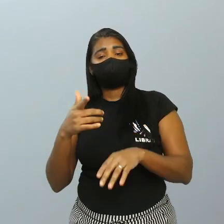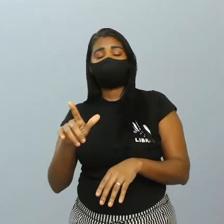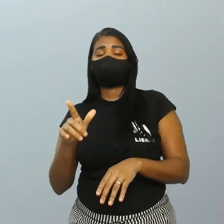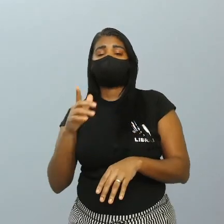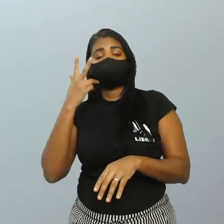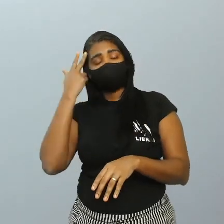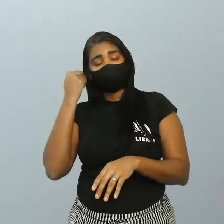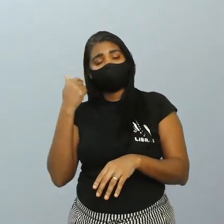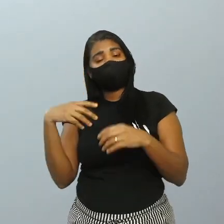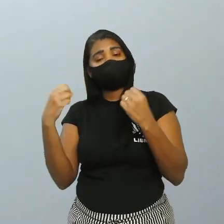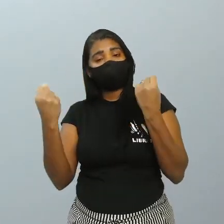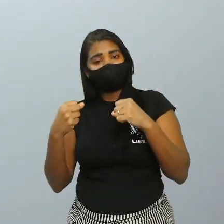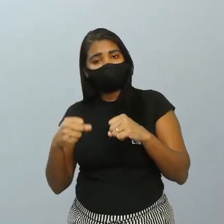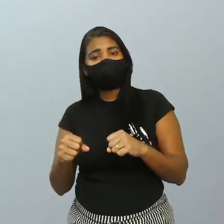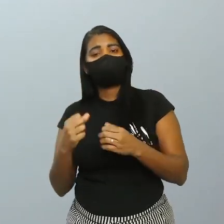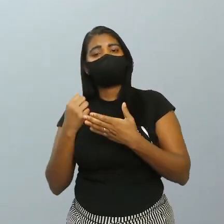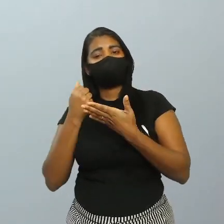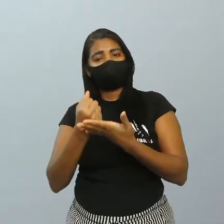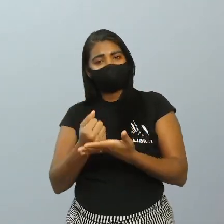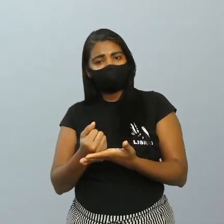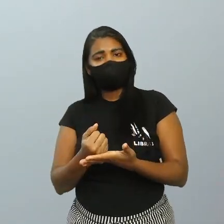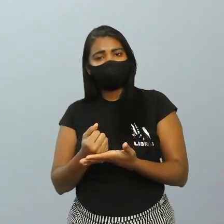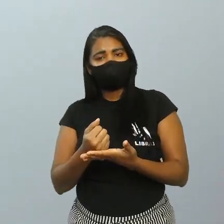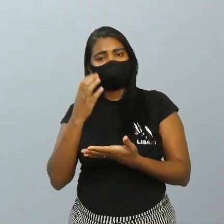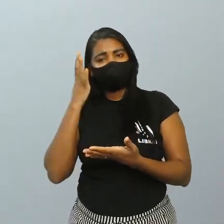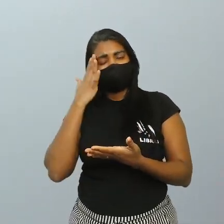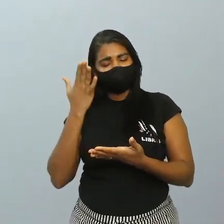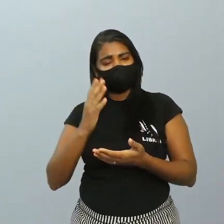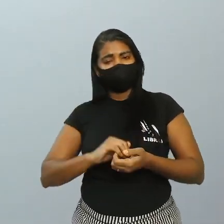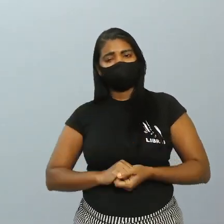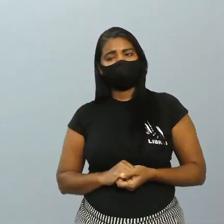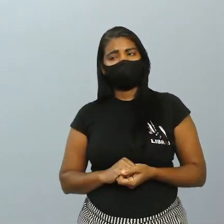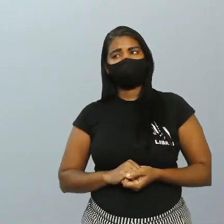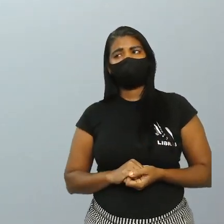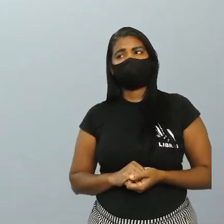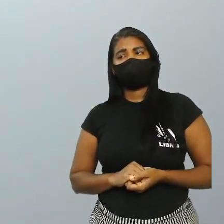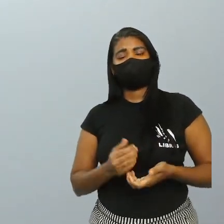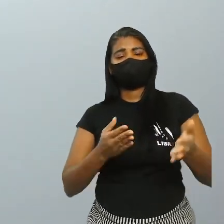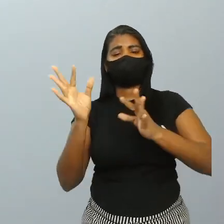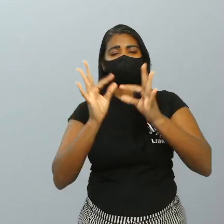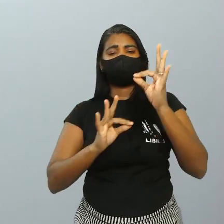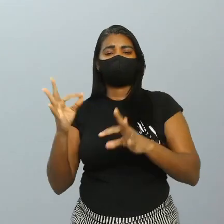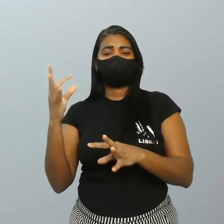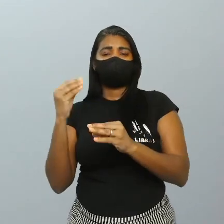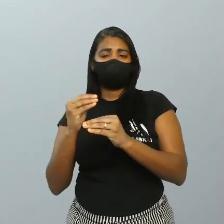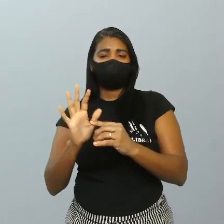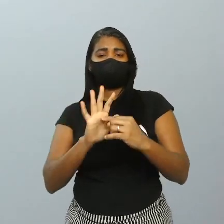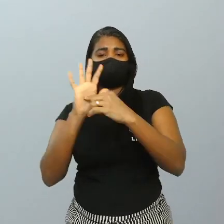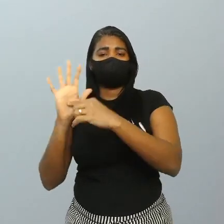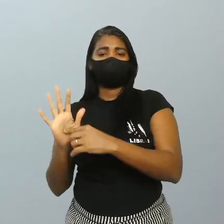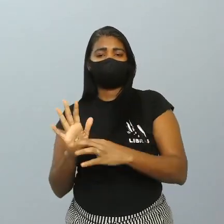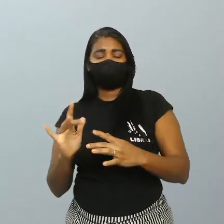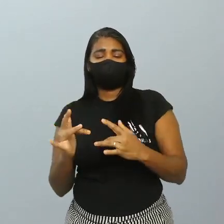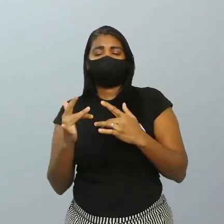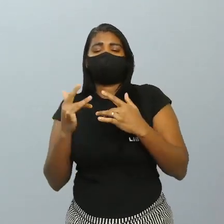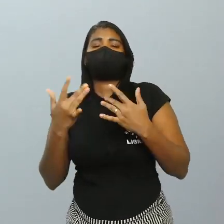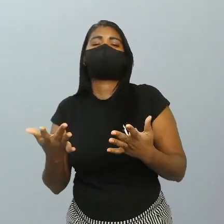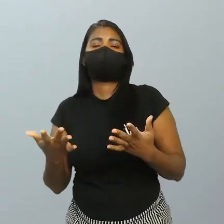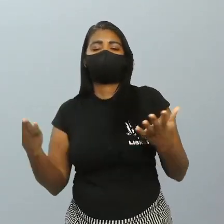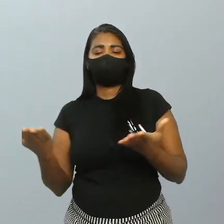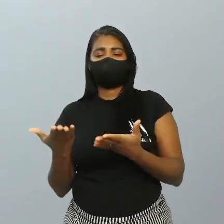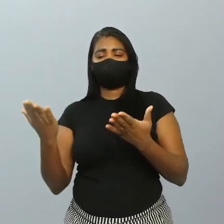lei. Tá? É o processo artístico tendo que ser colocado para fora. Então, dentro dessa perspectiva, dentro